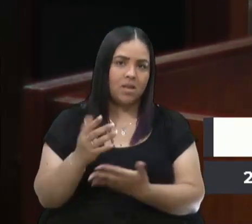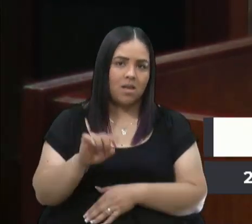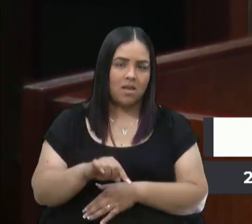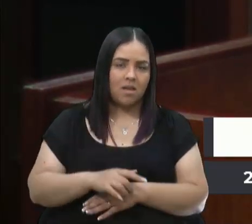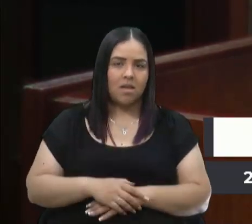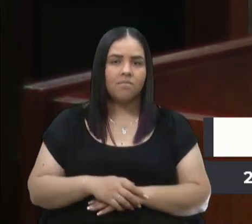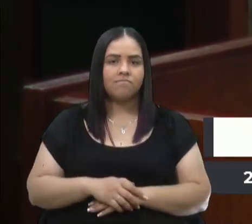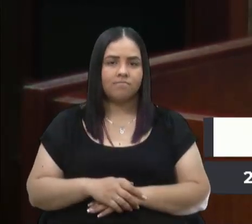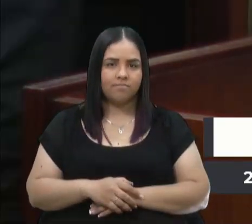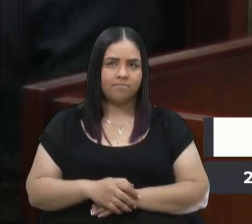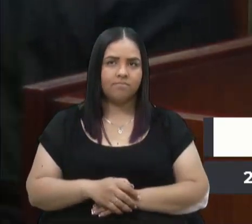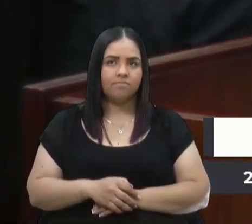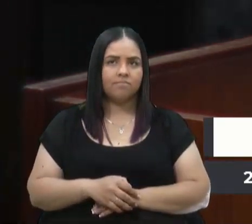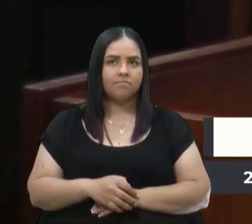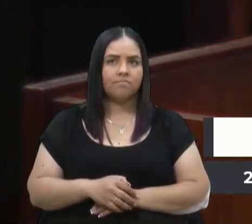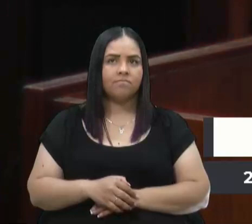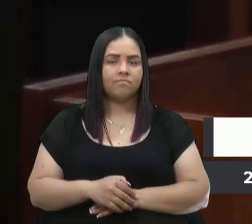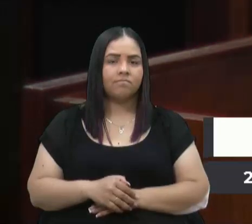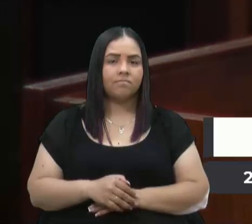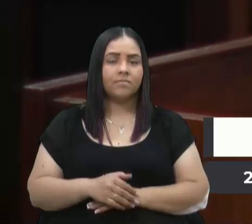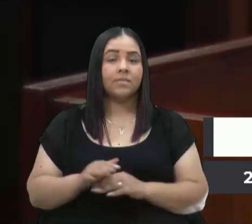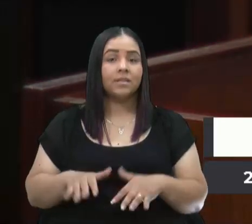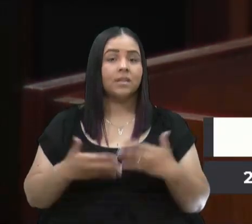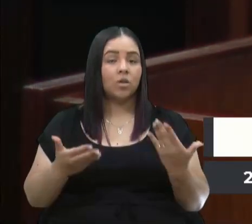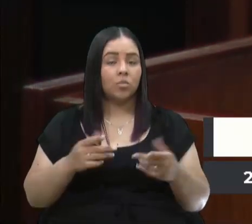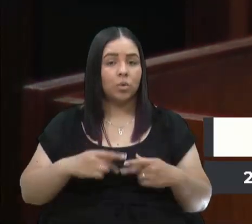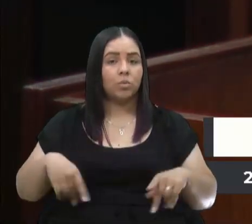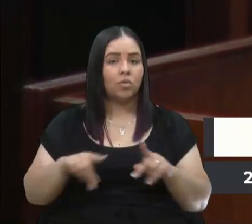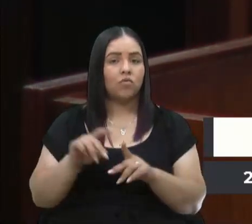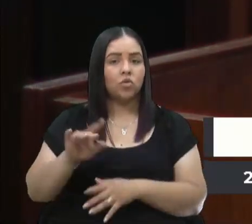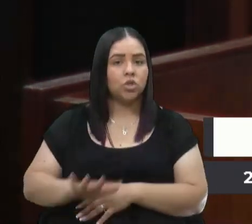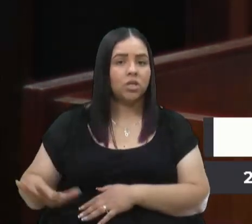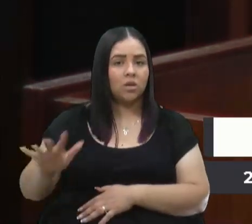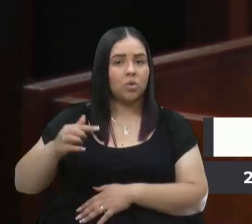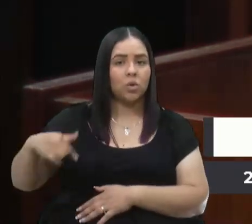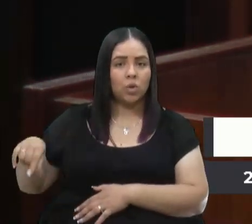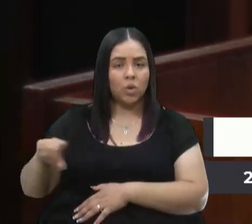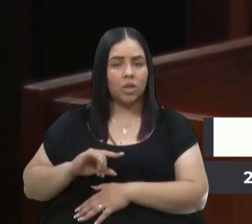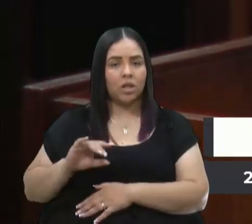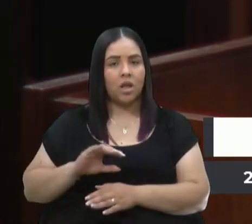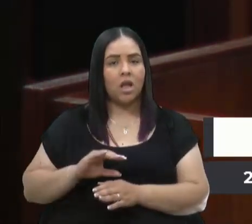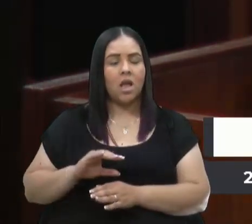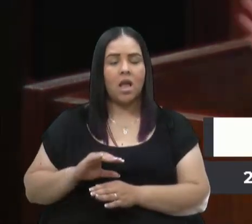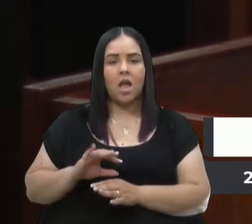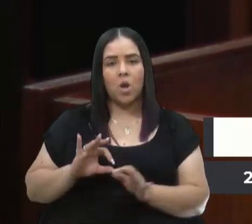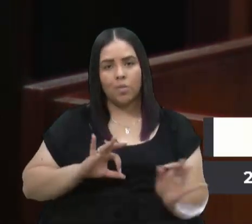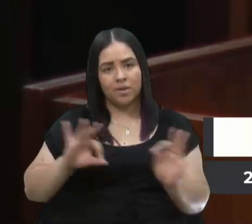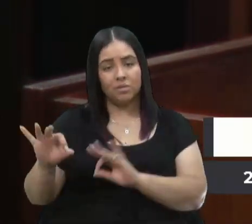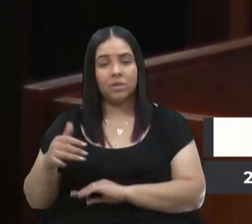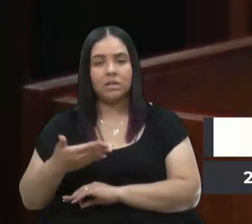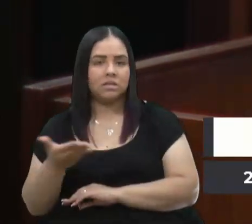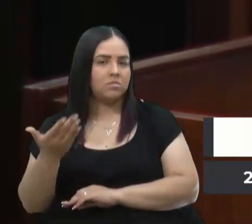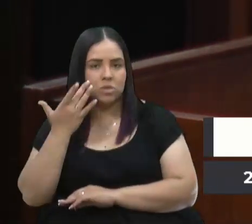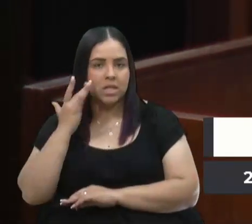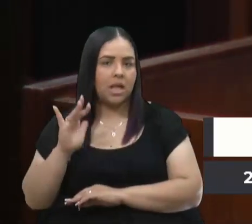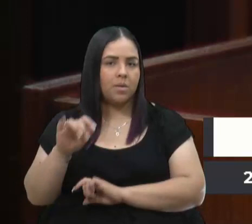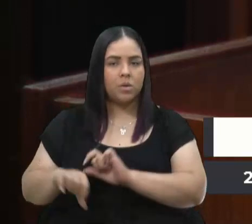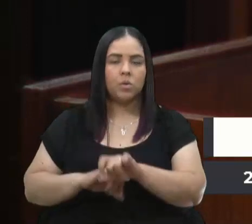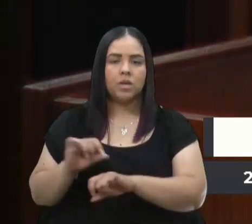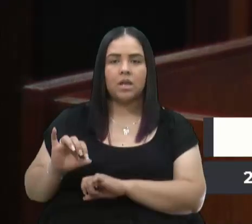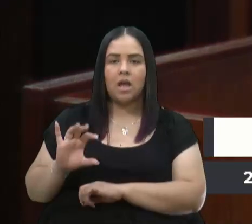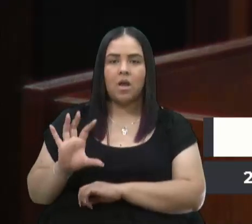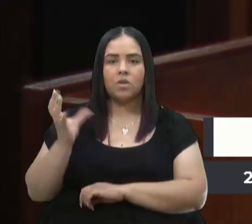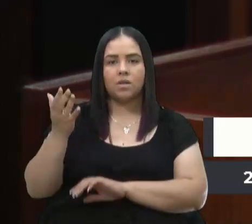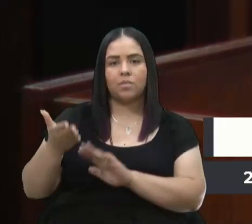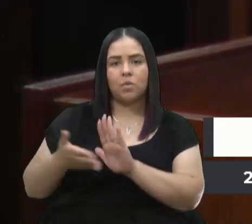que eles sejam hoje. Então, para a população em geral que está nos acompanhando e que talvez não esteja tão ao par, acompanhando tanto assim a proposta,